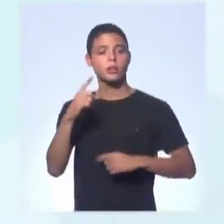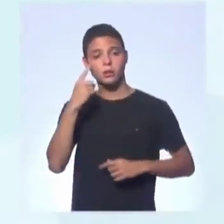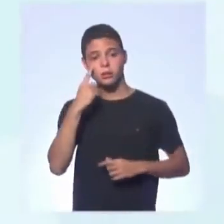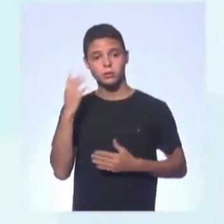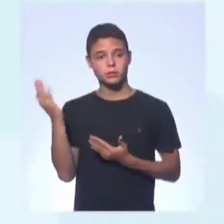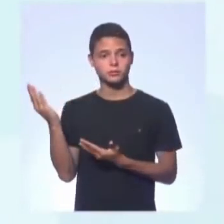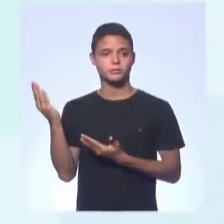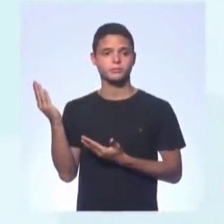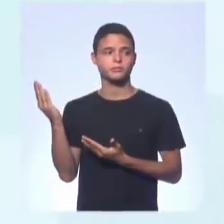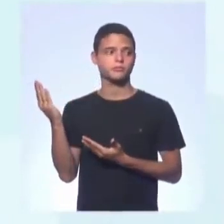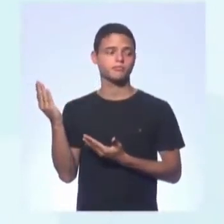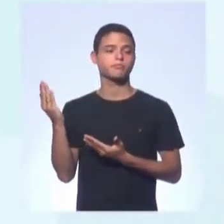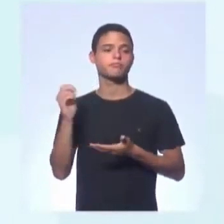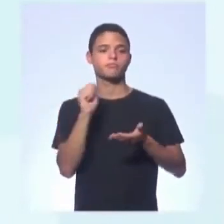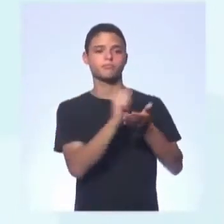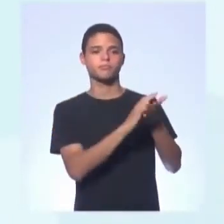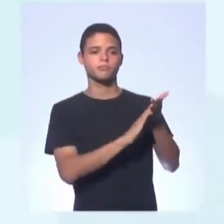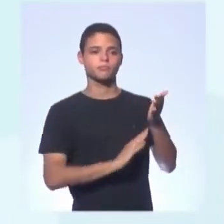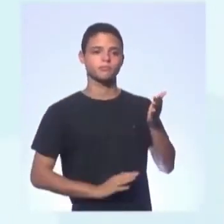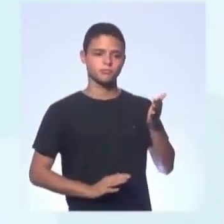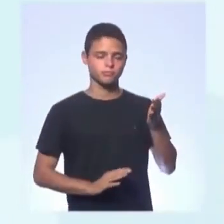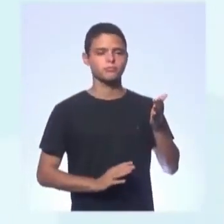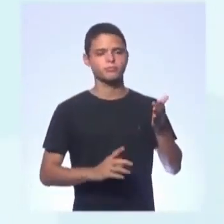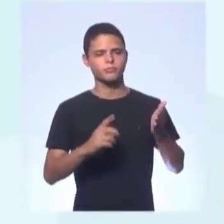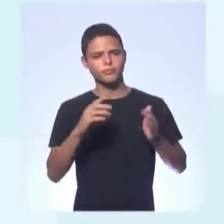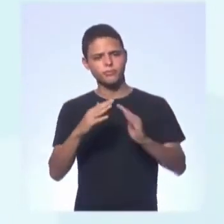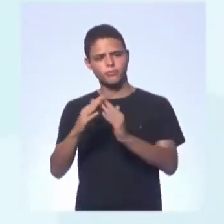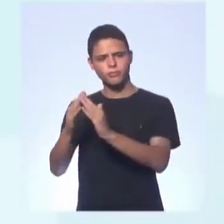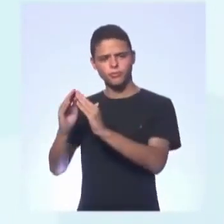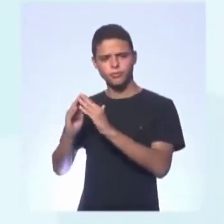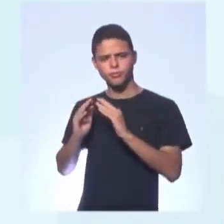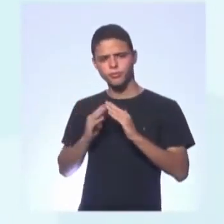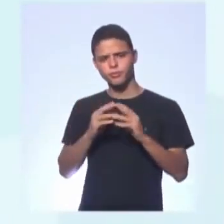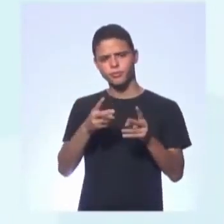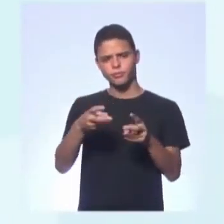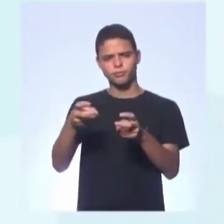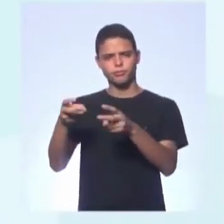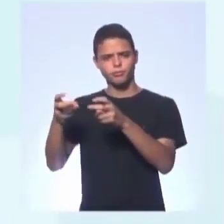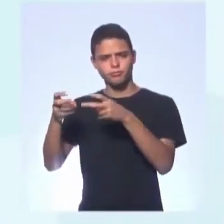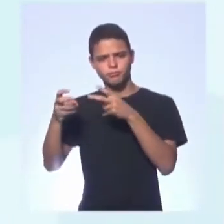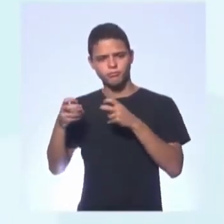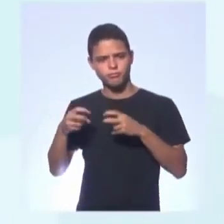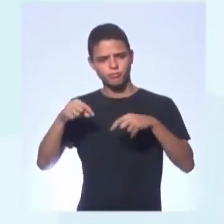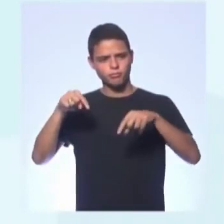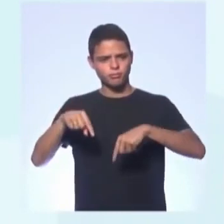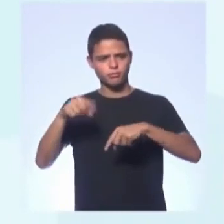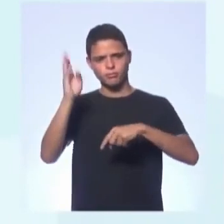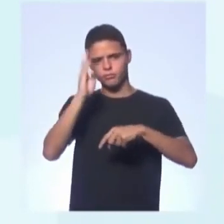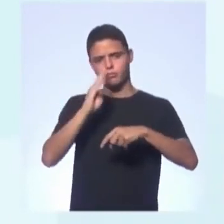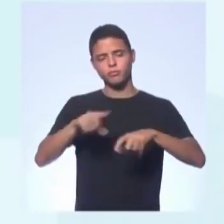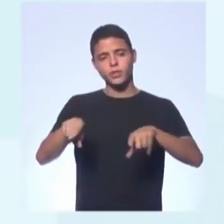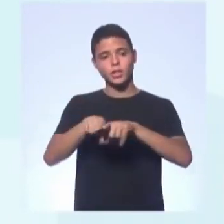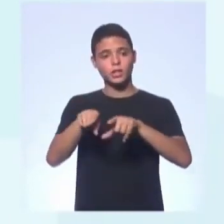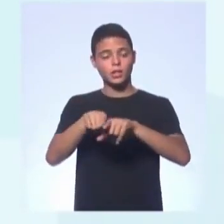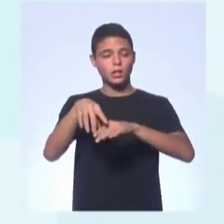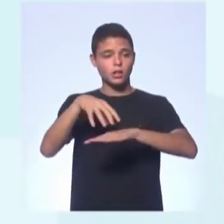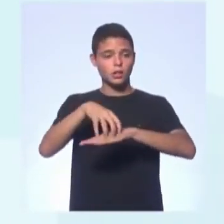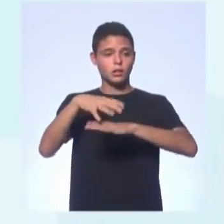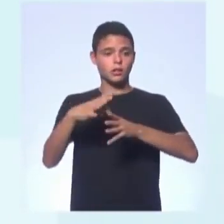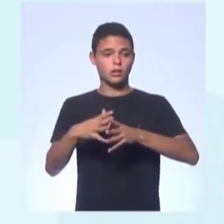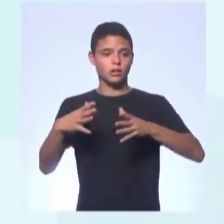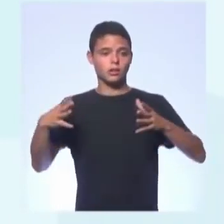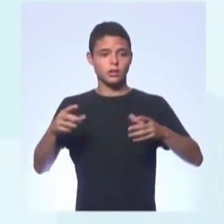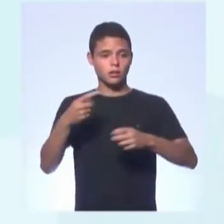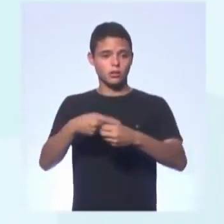na tela. Analisando o caso de moradias no Brasil, em especial nos grandes centros urbanos,